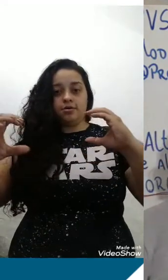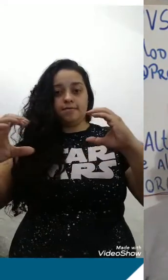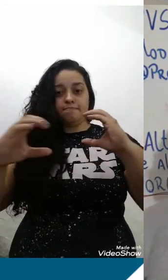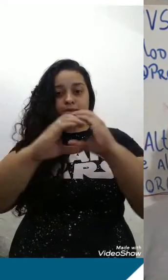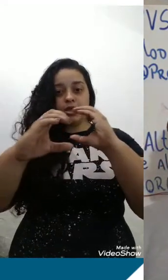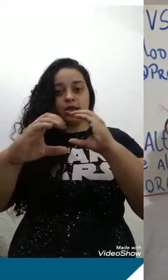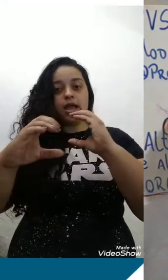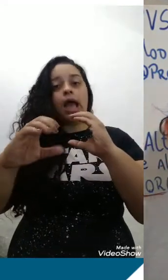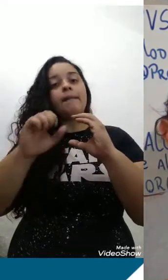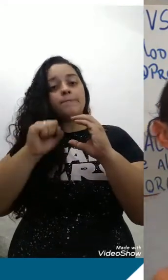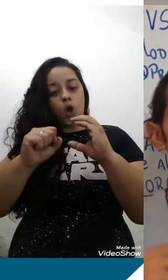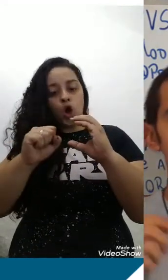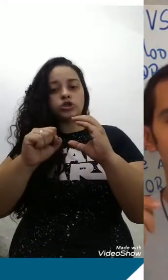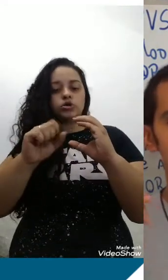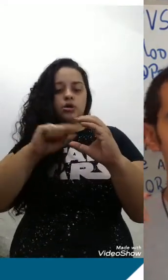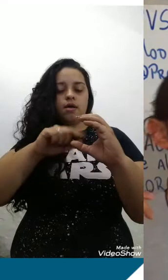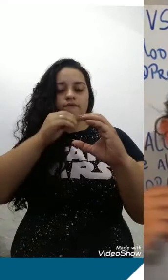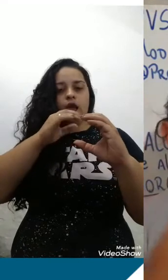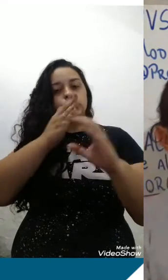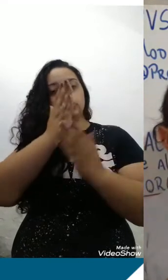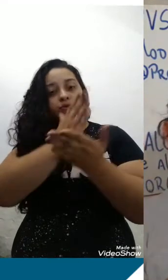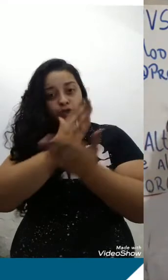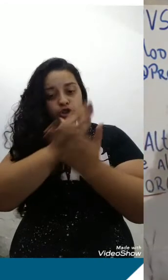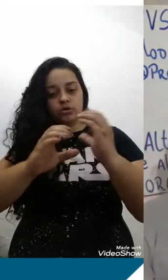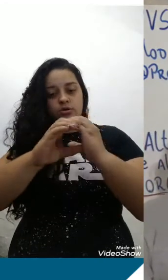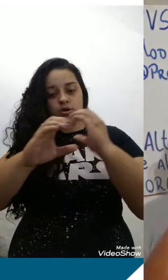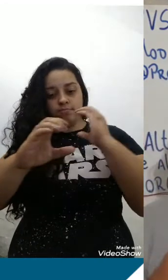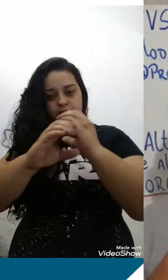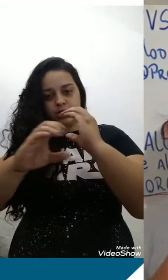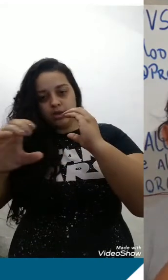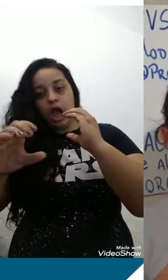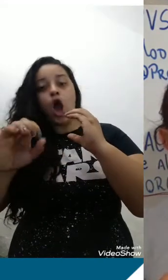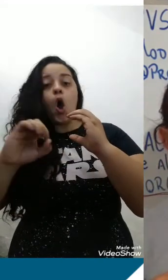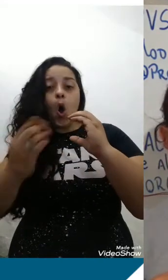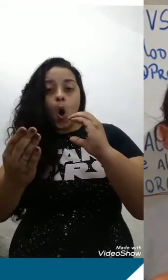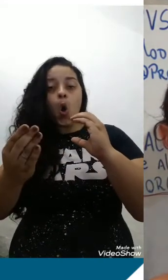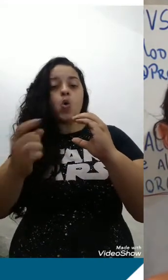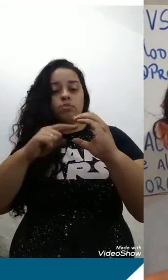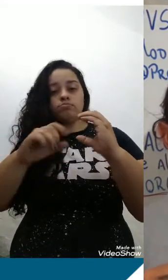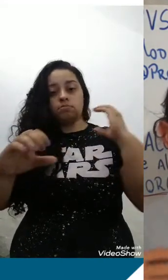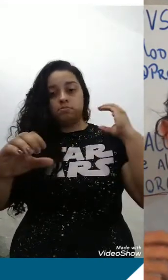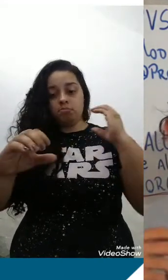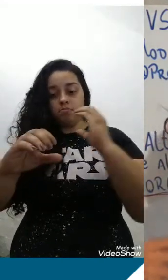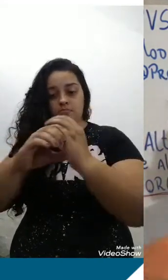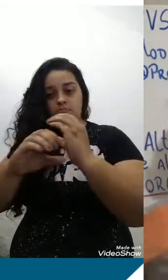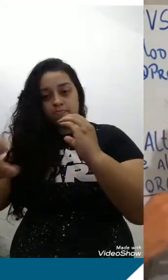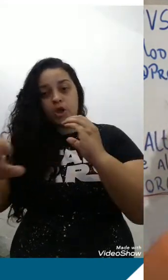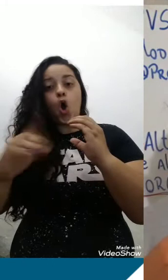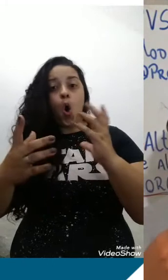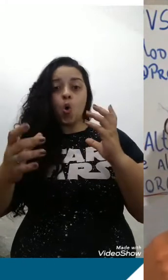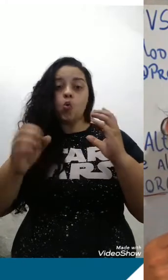colidirem umas com as outras, elas podem compartilhar ou transferir a quantidade de movimento